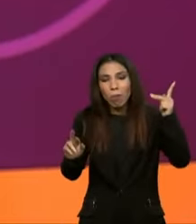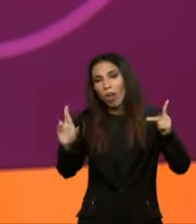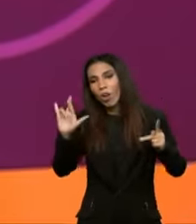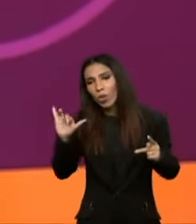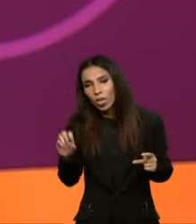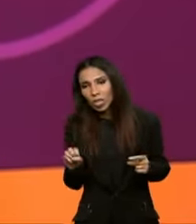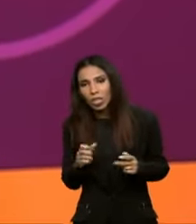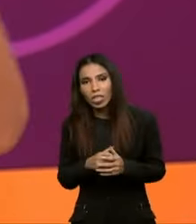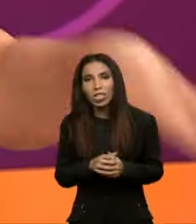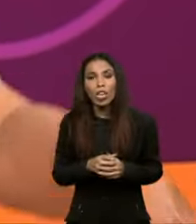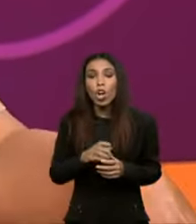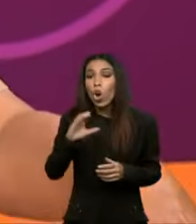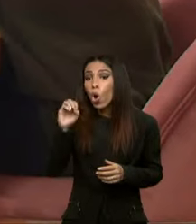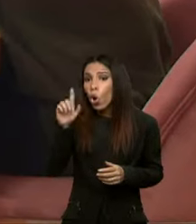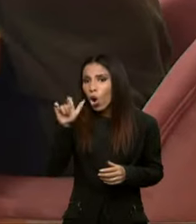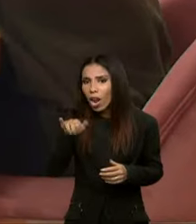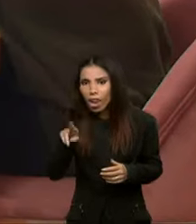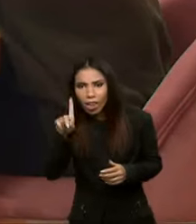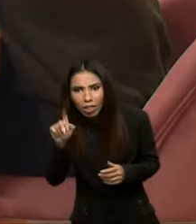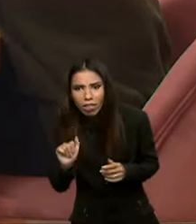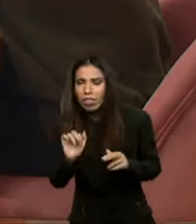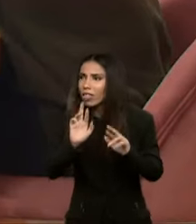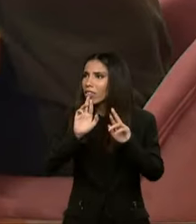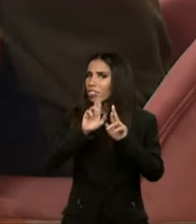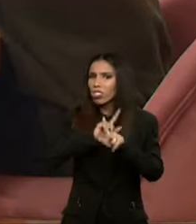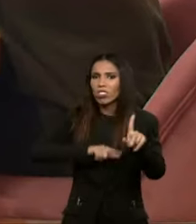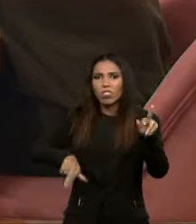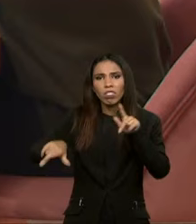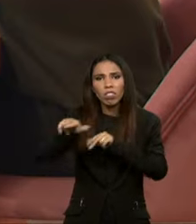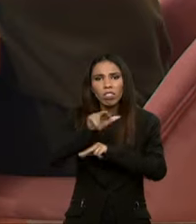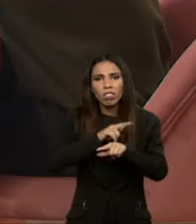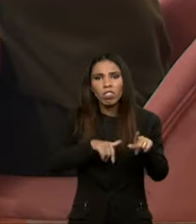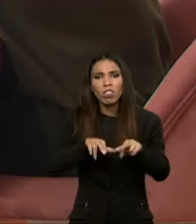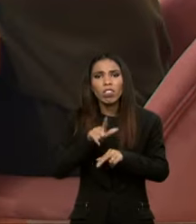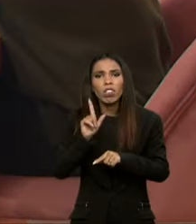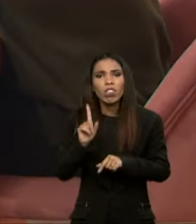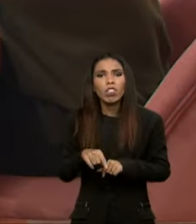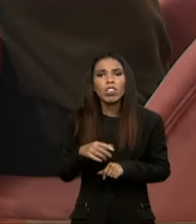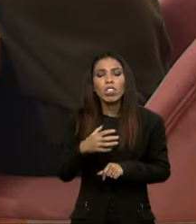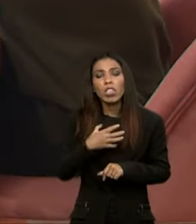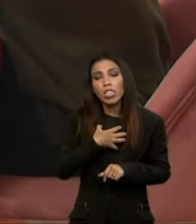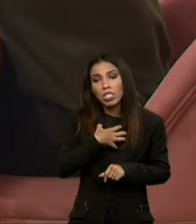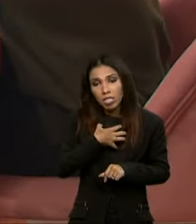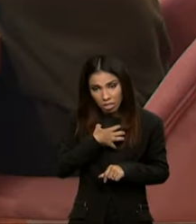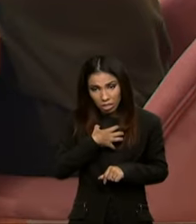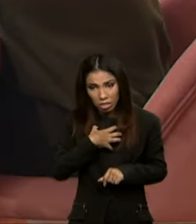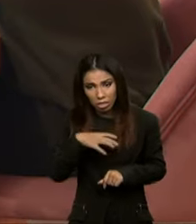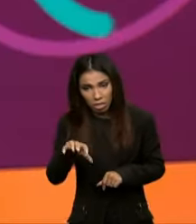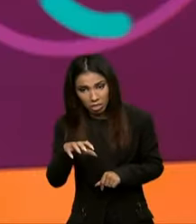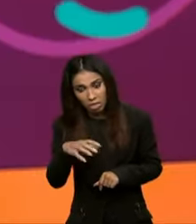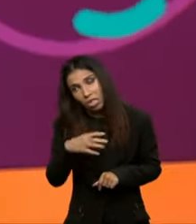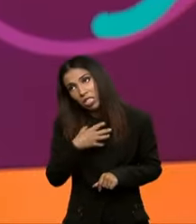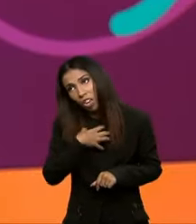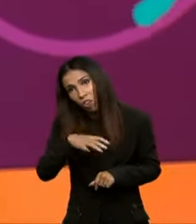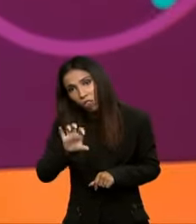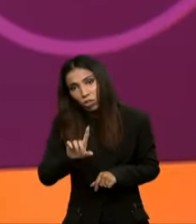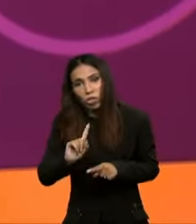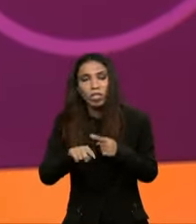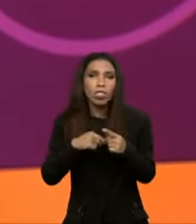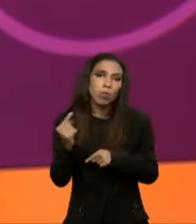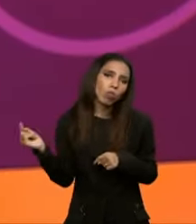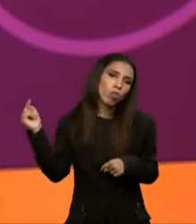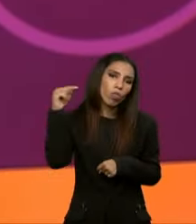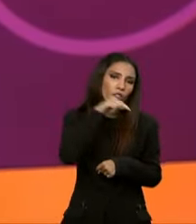falei, de Olinda, você tem que ir. É lógico. Vai ver o que você... Eu há anos eu tenho Salvador e depois eu venho pro do Rio um pouquinho. Esse ano eu nem consegui vir,